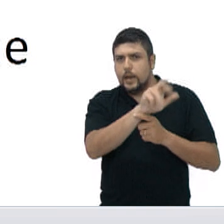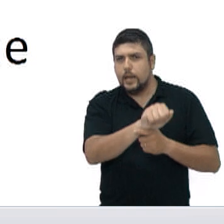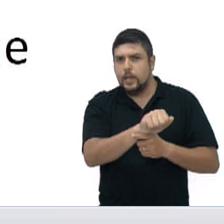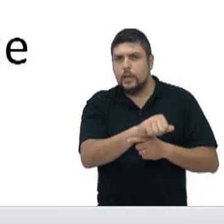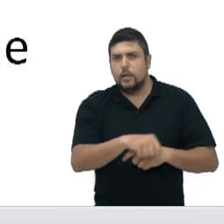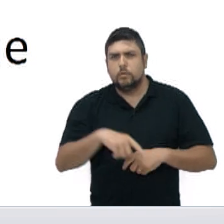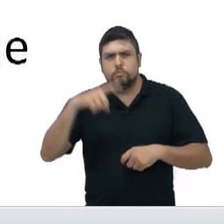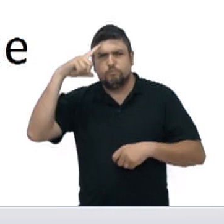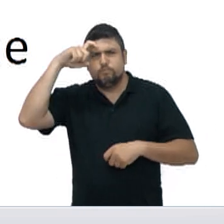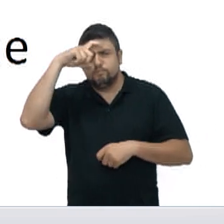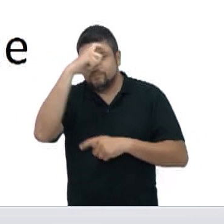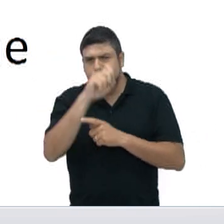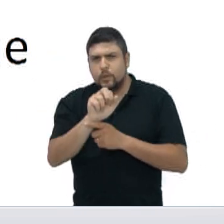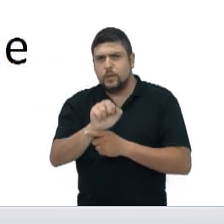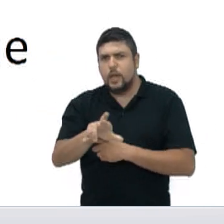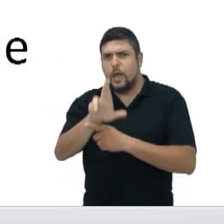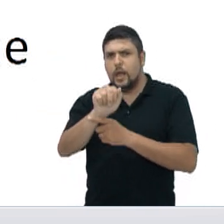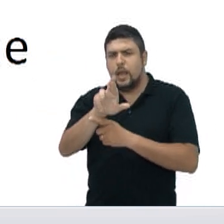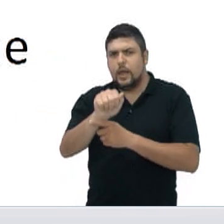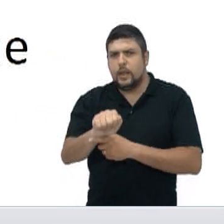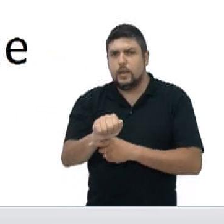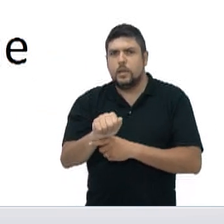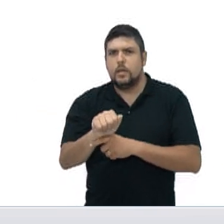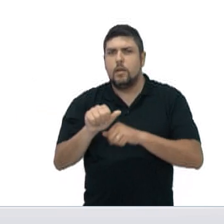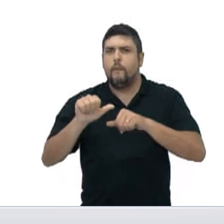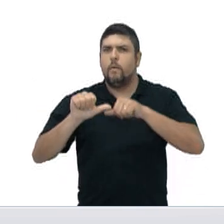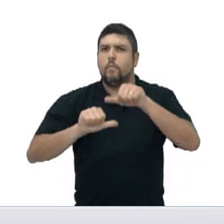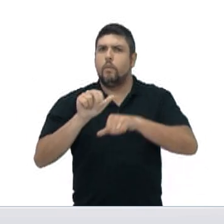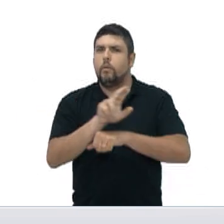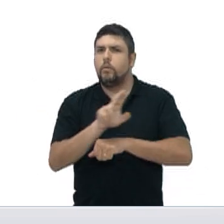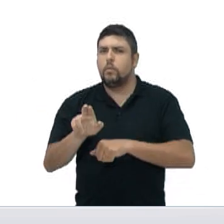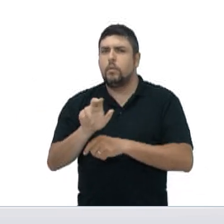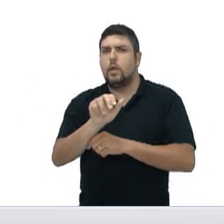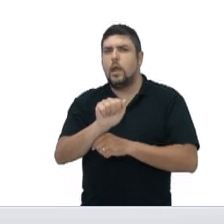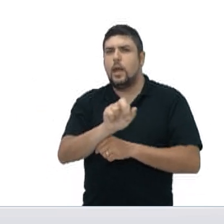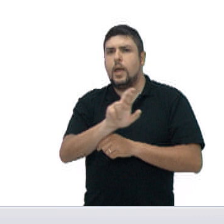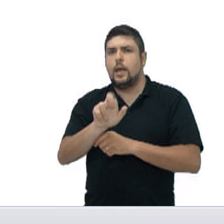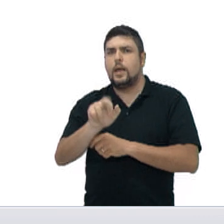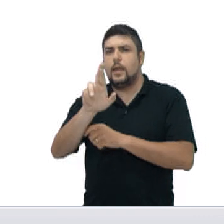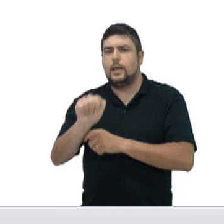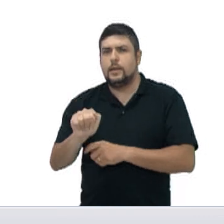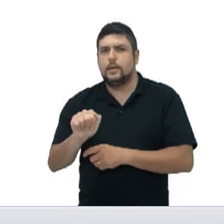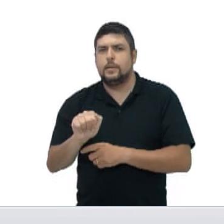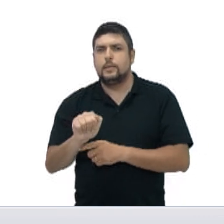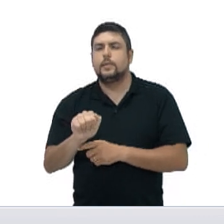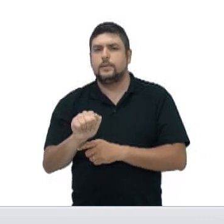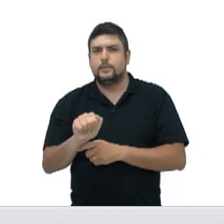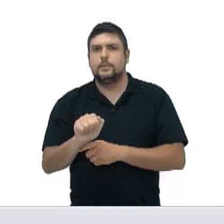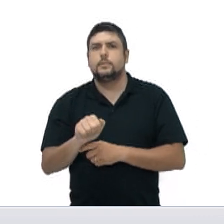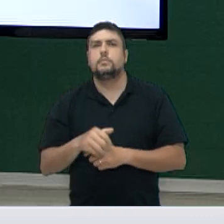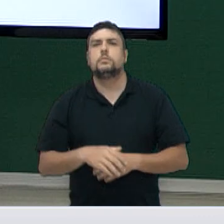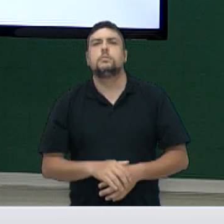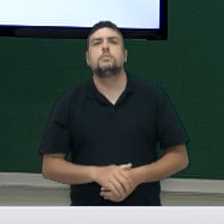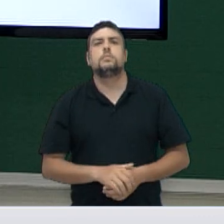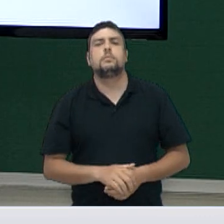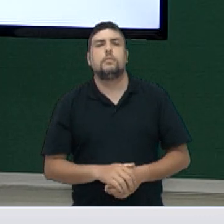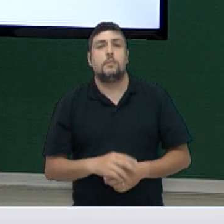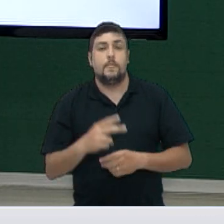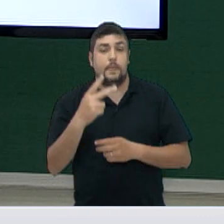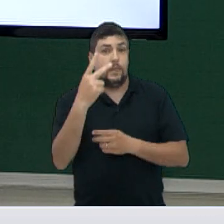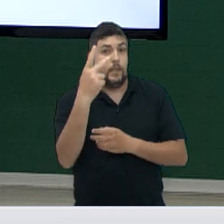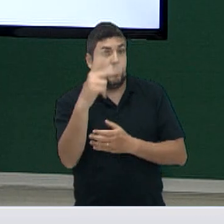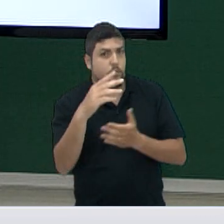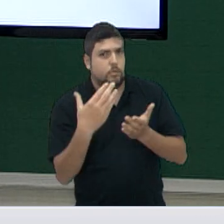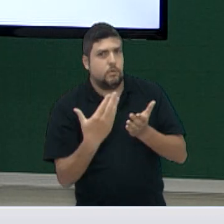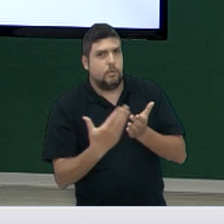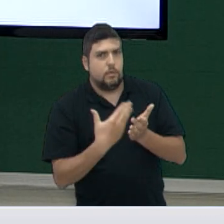some, ou então muda o seu nome para arrara. Vamos lá. No seu caderninho